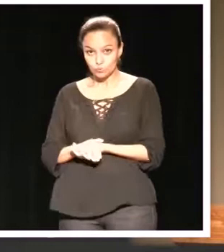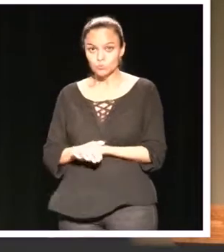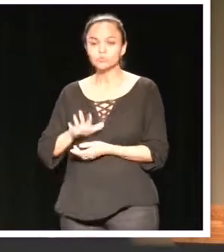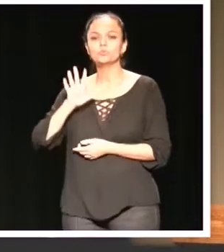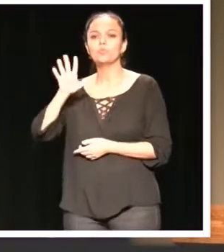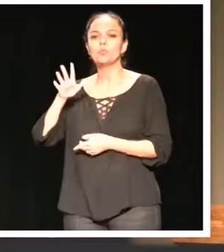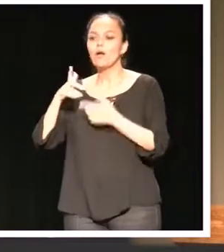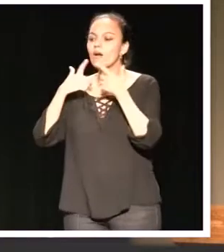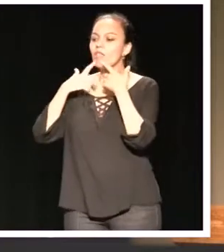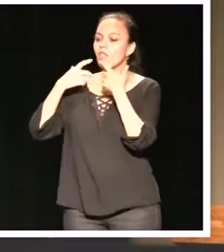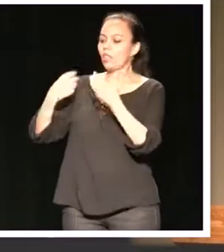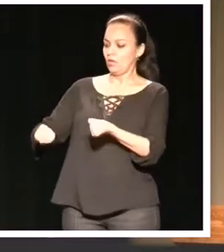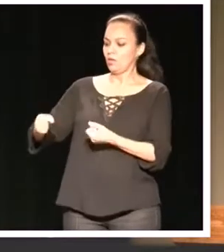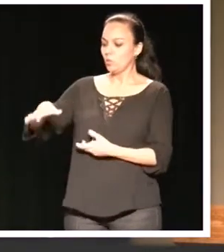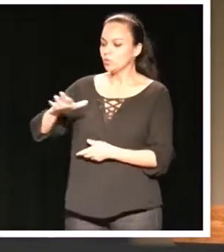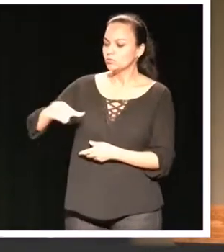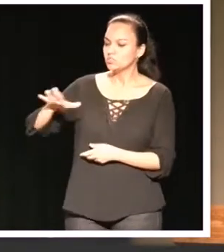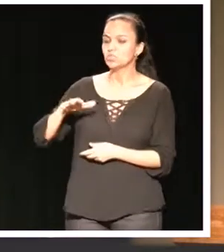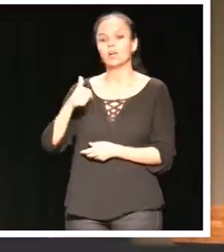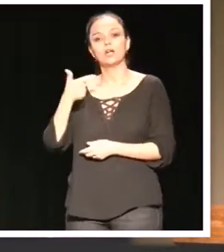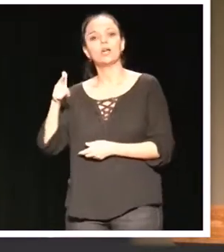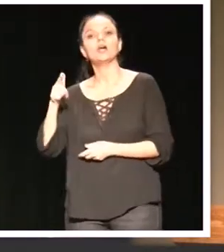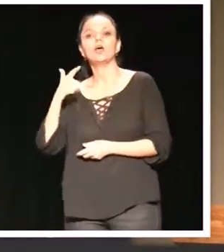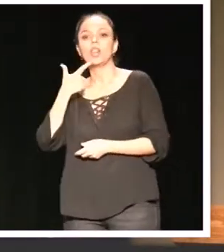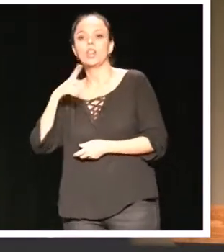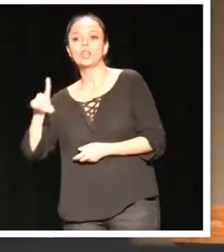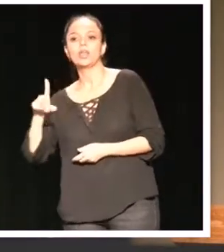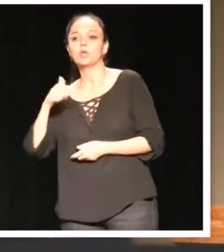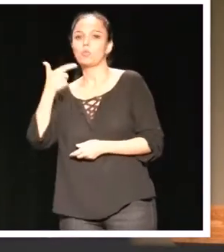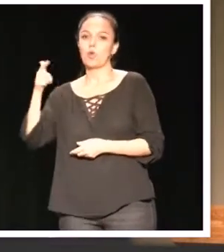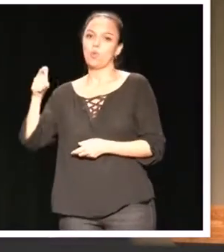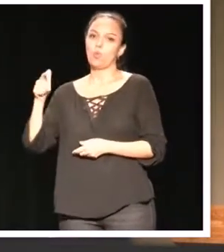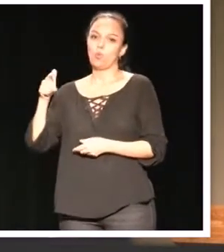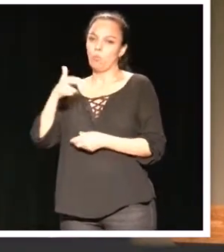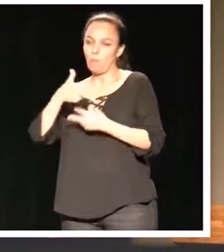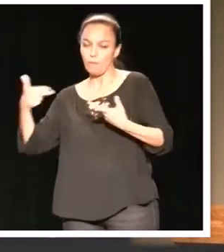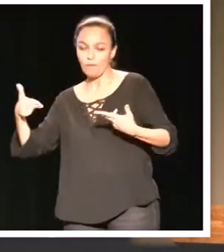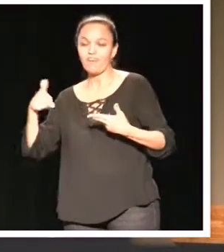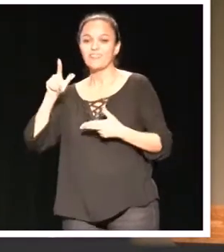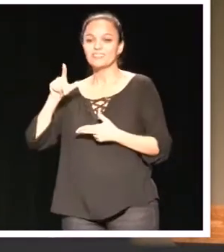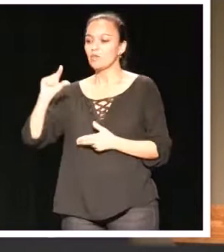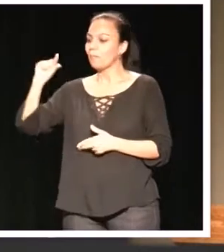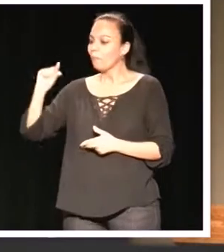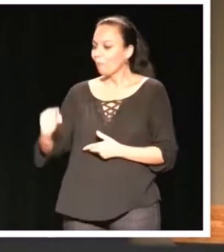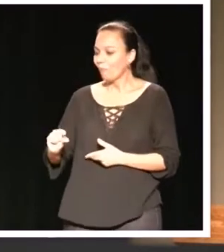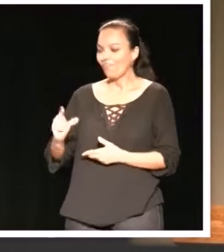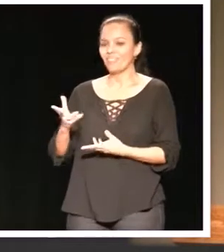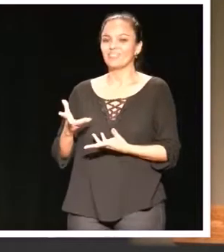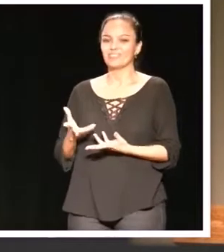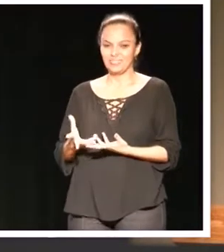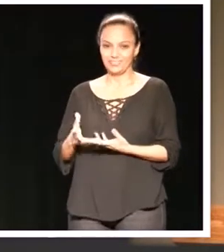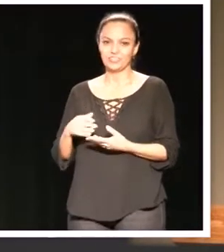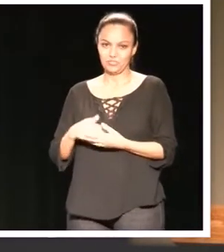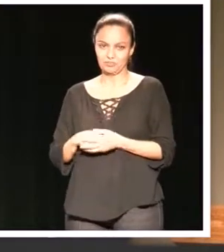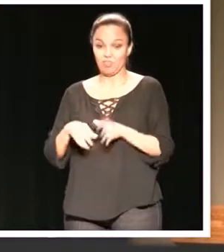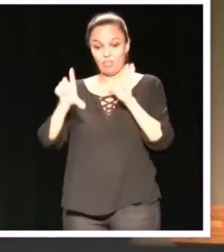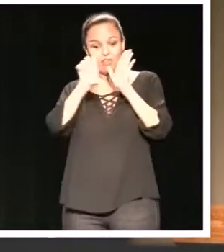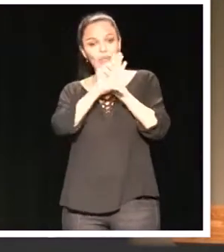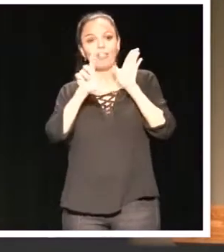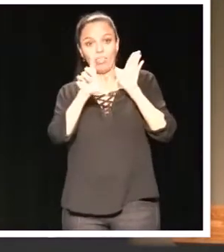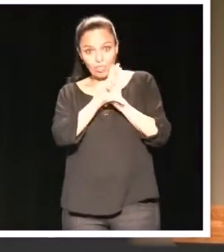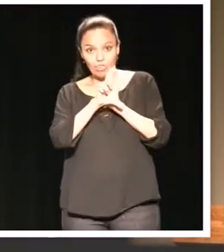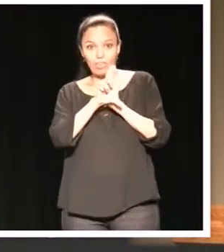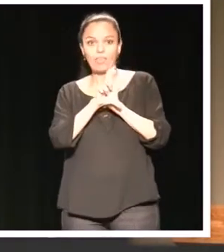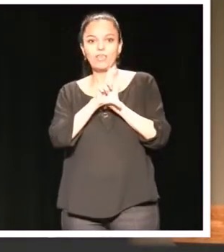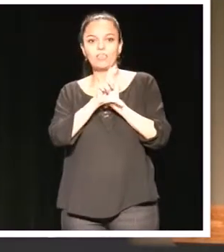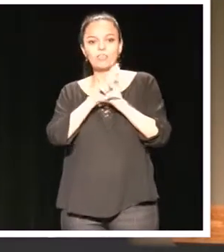língua, ou a mais de uma língua, são minoritárias e são pouco importantes ainda na legislação